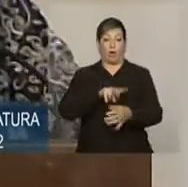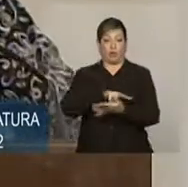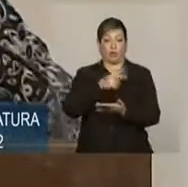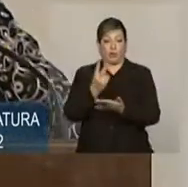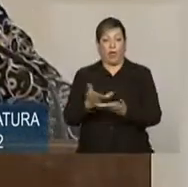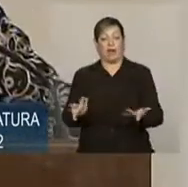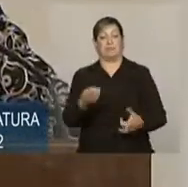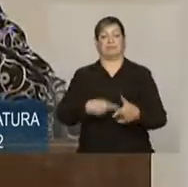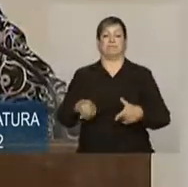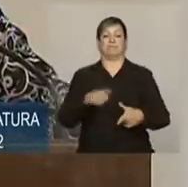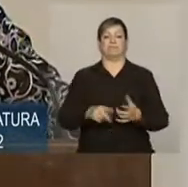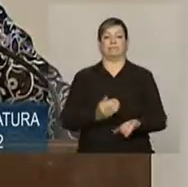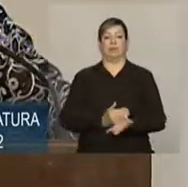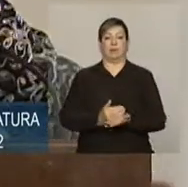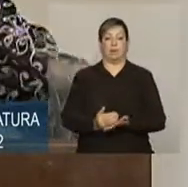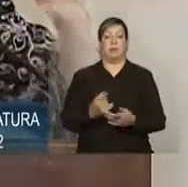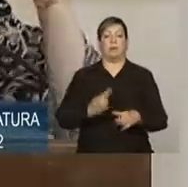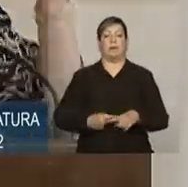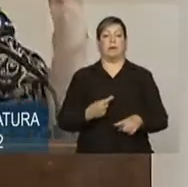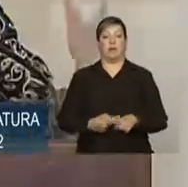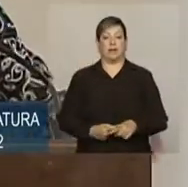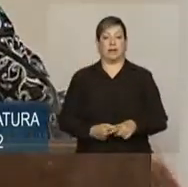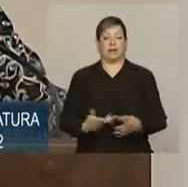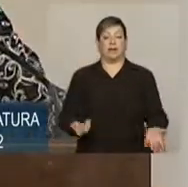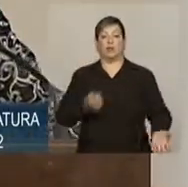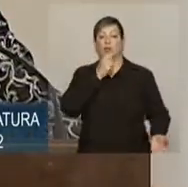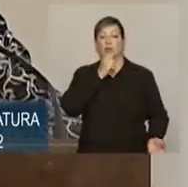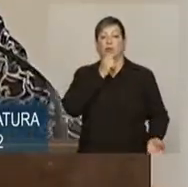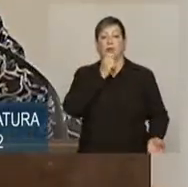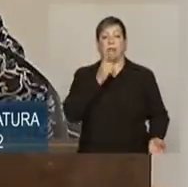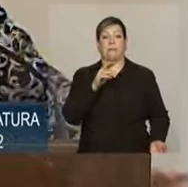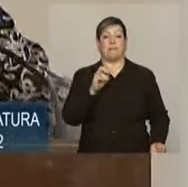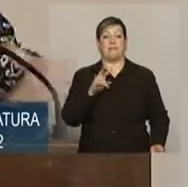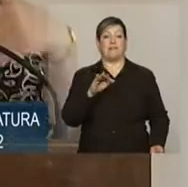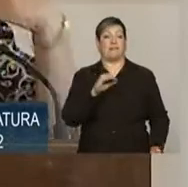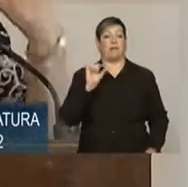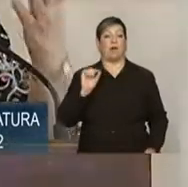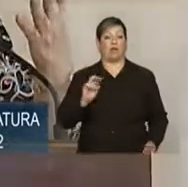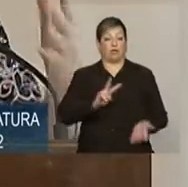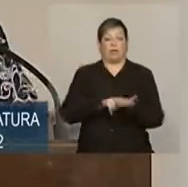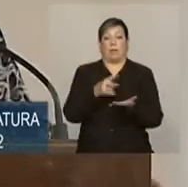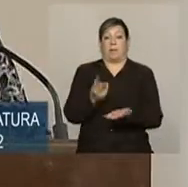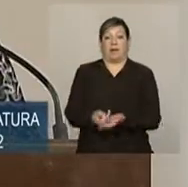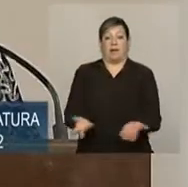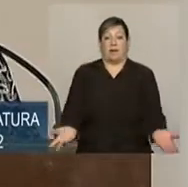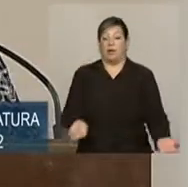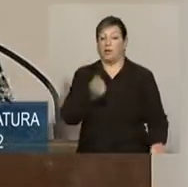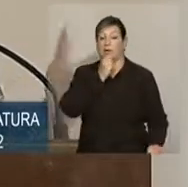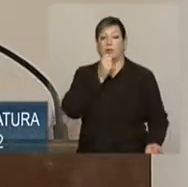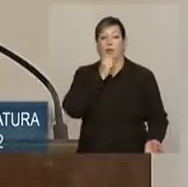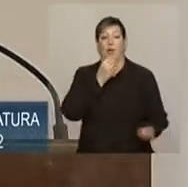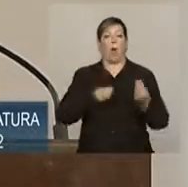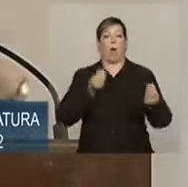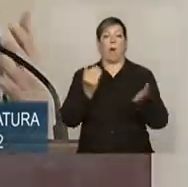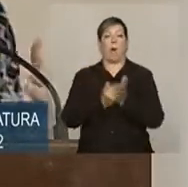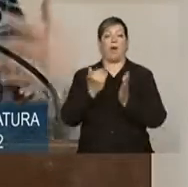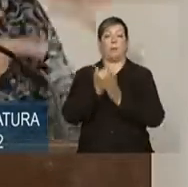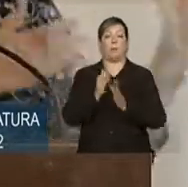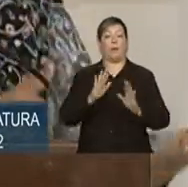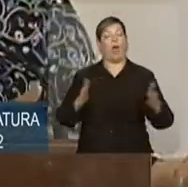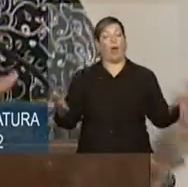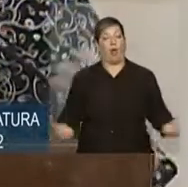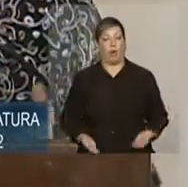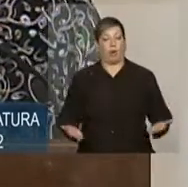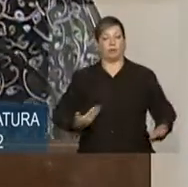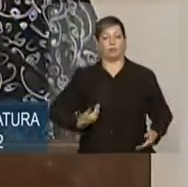problema começava, porque não tinha previsão de duplicação, não tinha previsão de aumento. Hoje, não só a